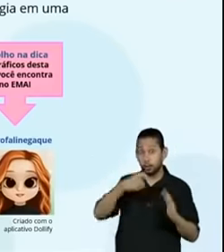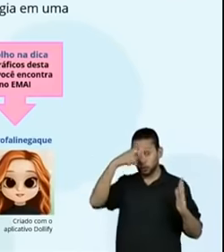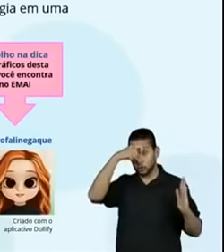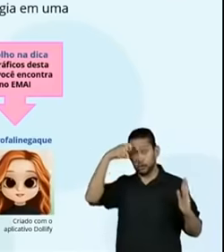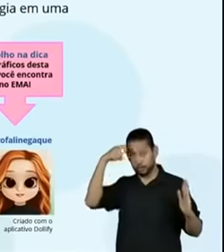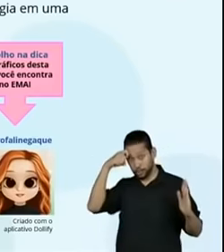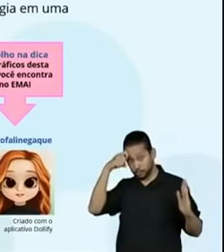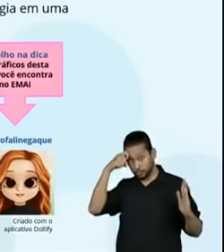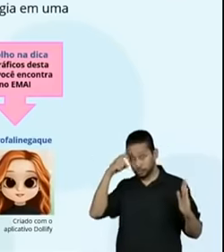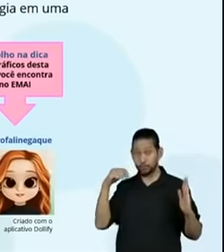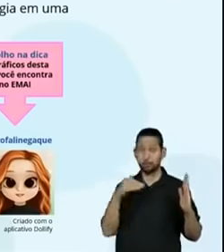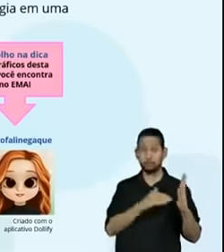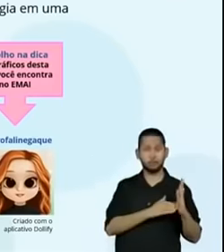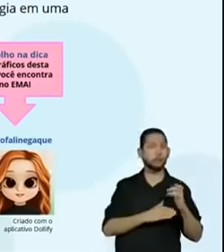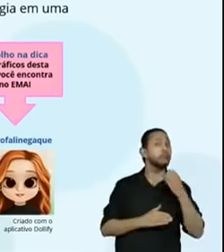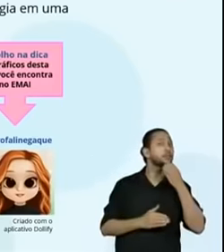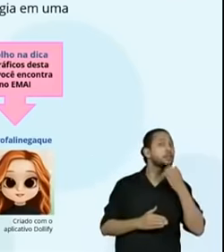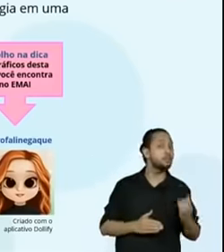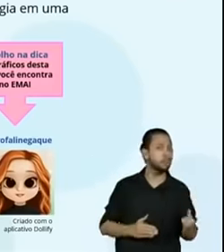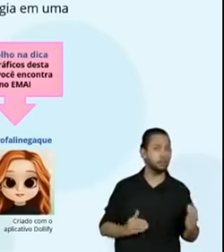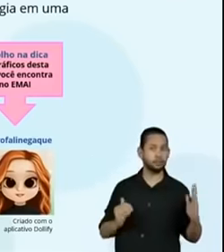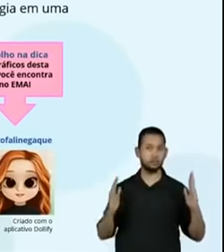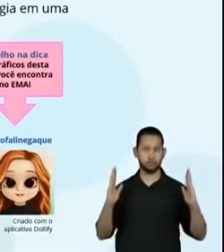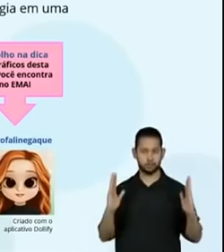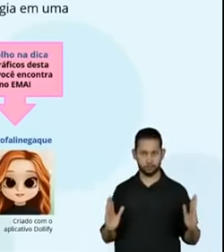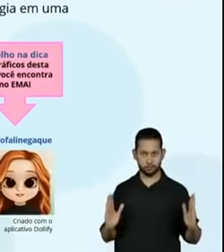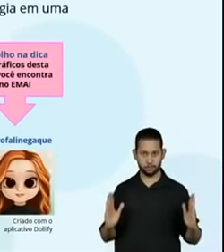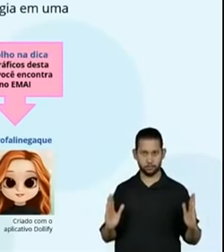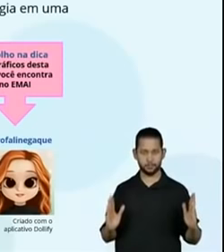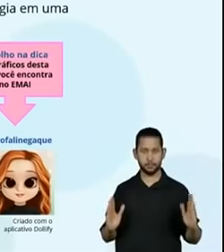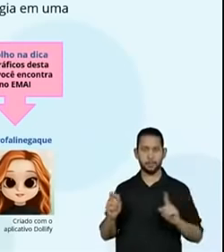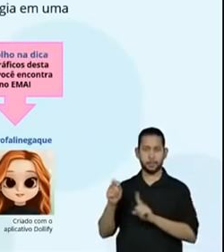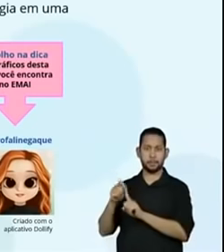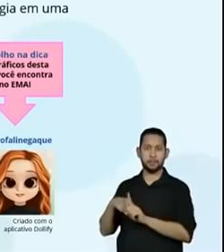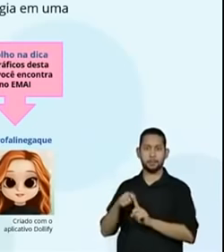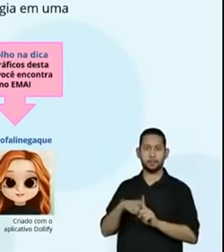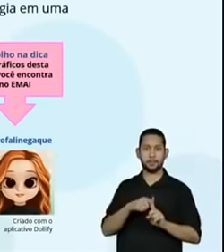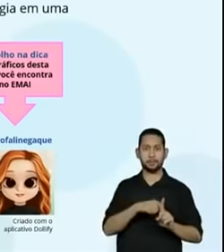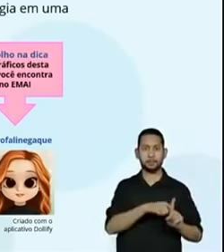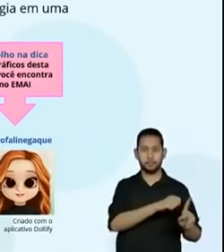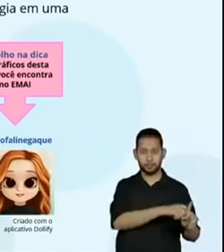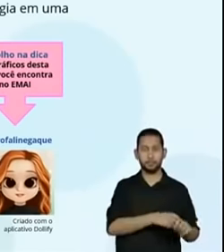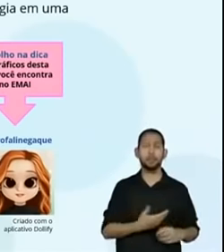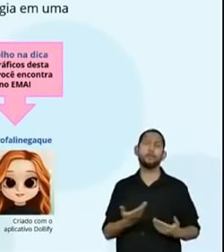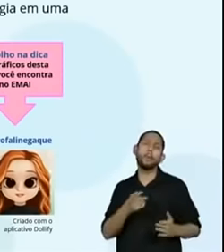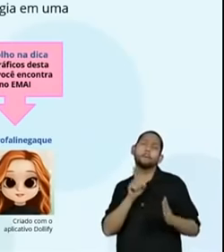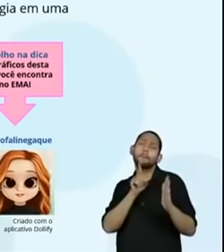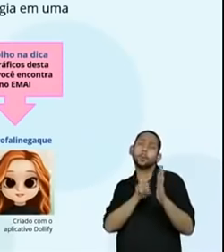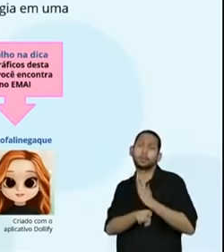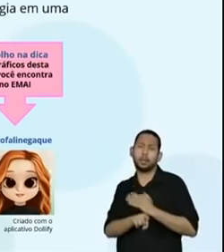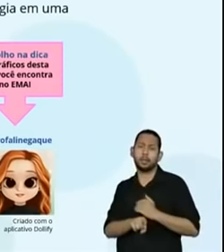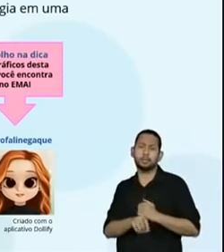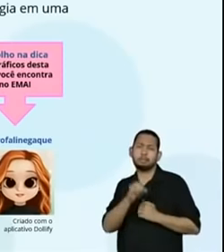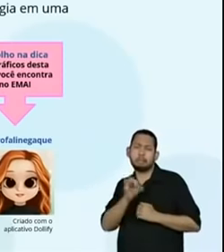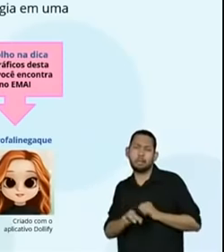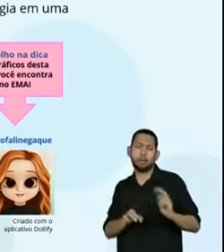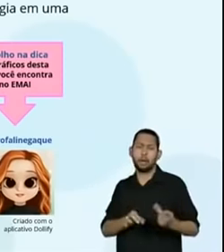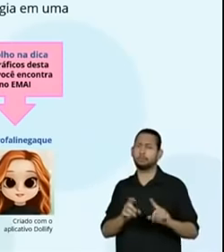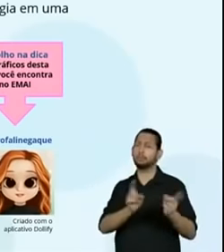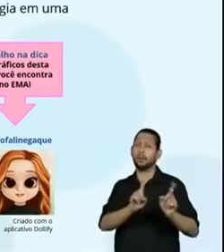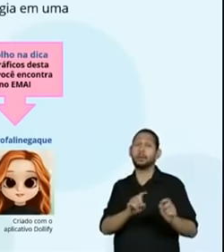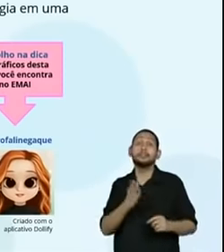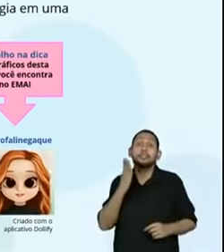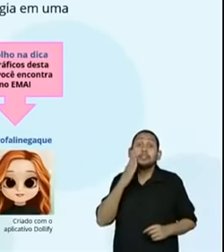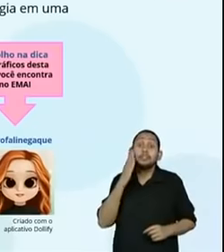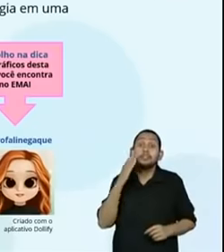Aí eu tenho uma perguntinha aqui para vocês. Só que essa perguntinha, ela não tem certo ou errado. Eu quero saber a opinião de